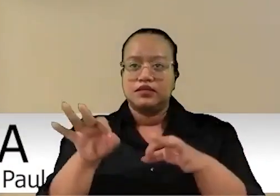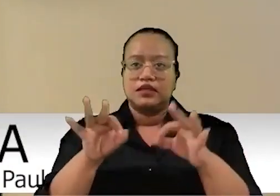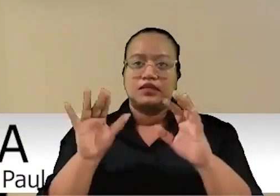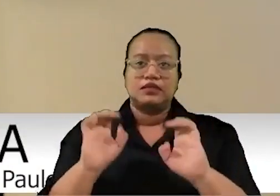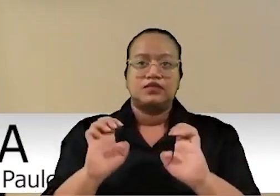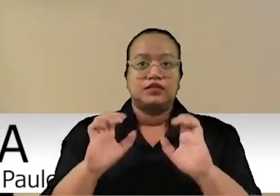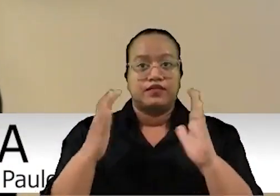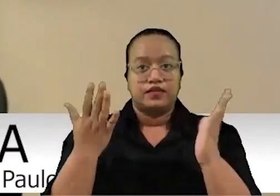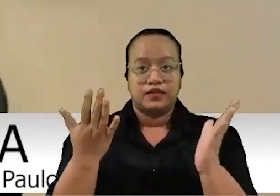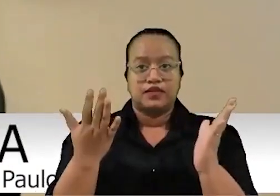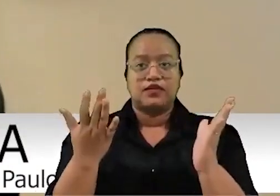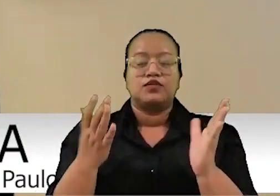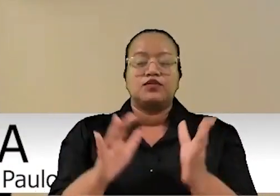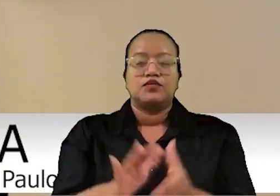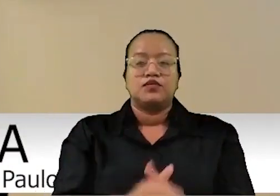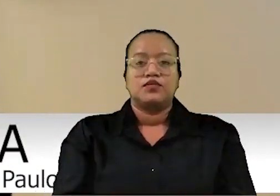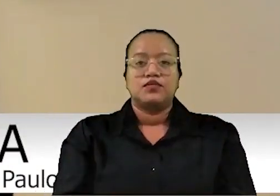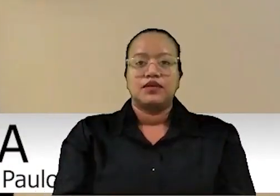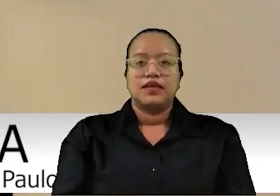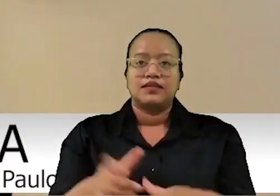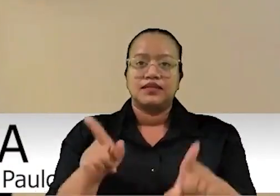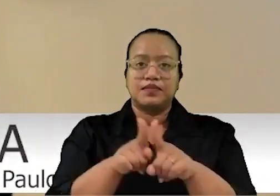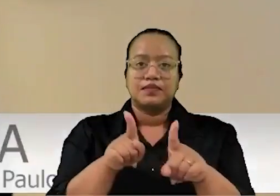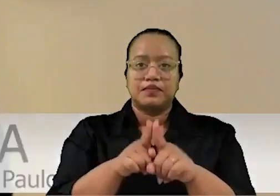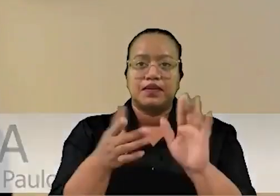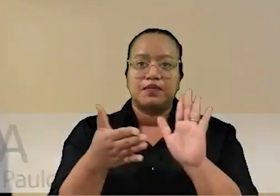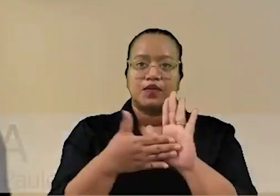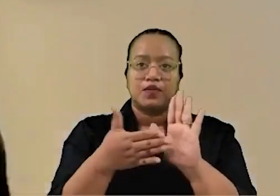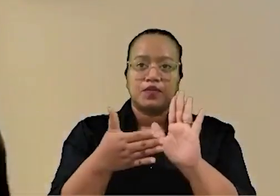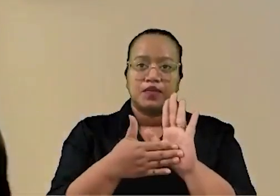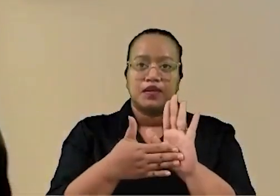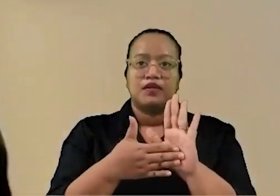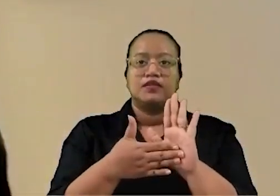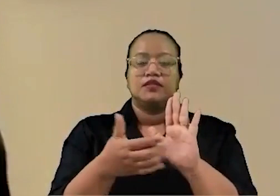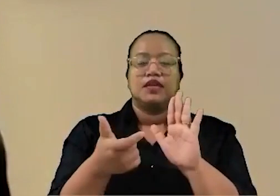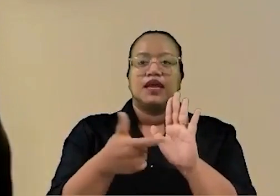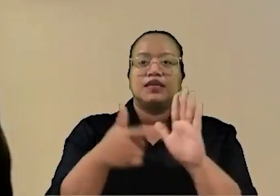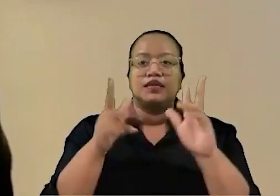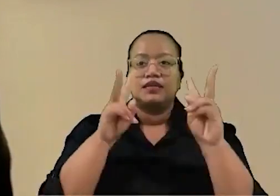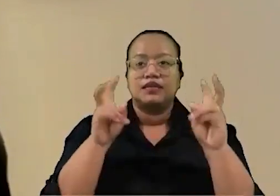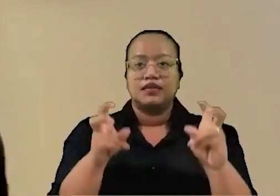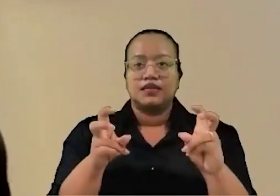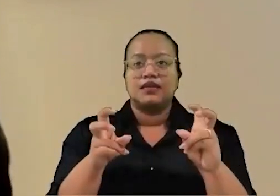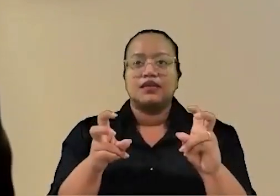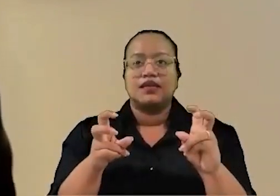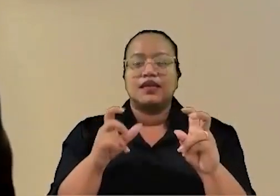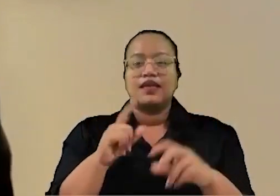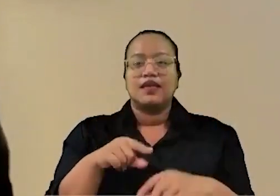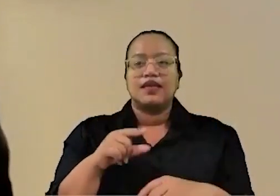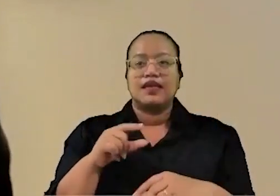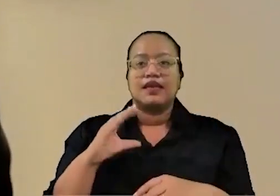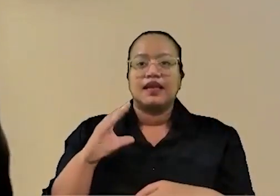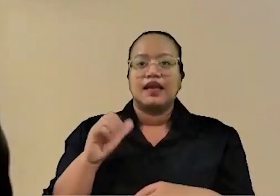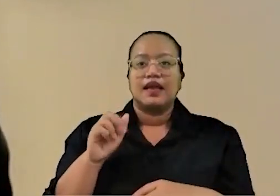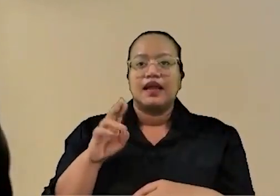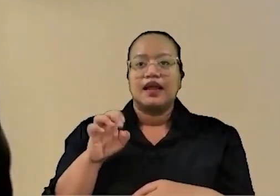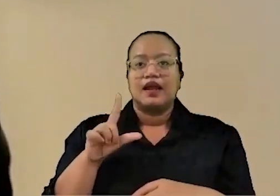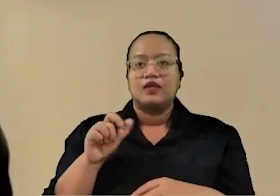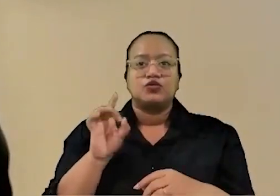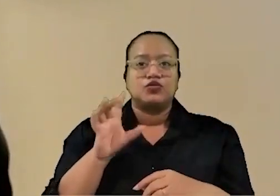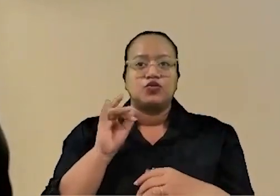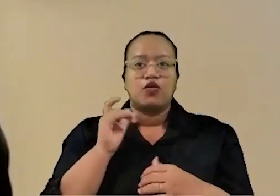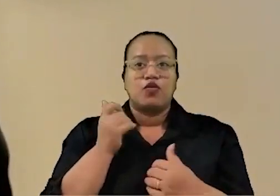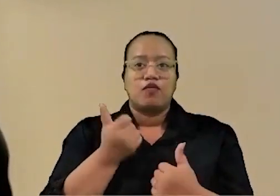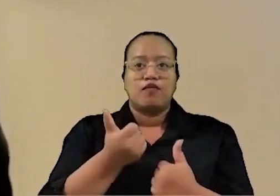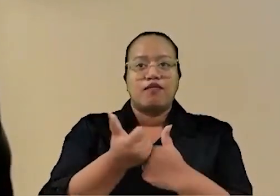pela proposta do evento, pela concepção do evento, né? Eu e o Carlos, basicamente, só fomos ajudar a